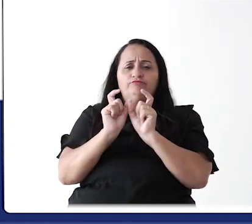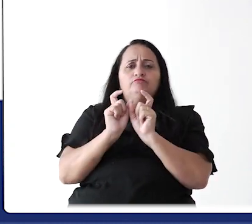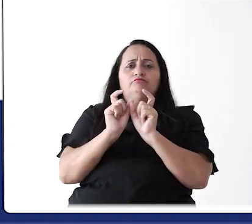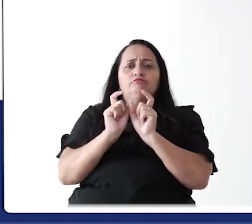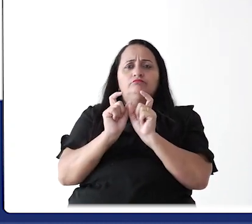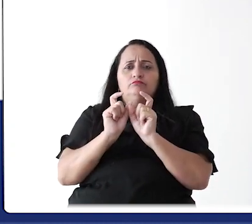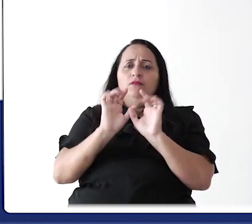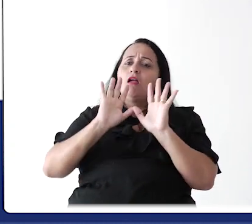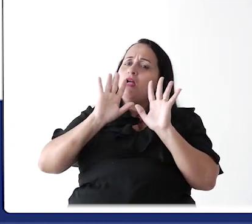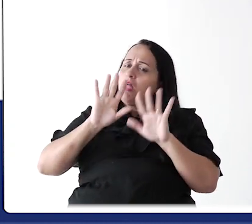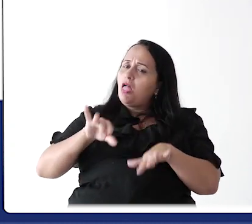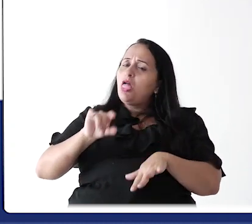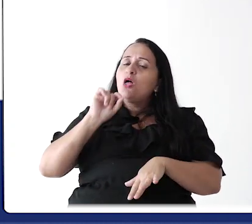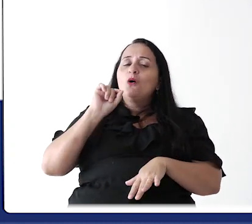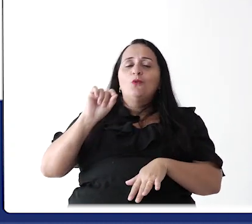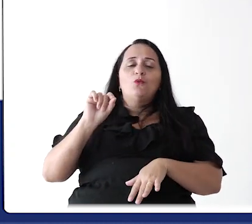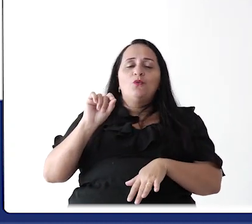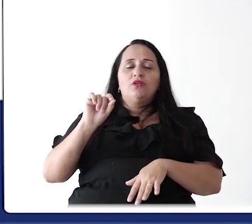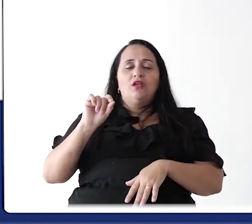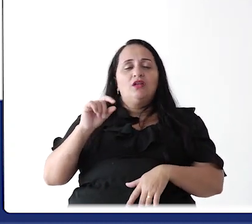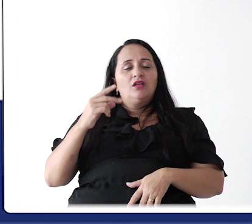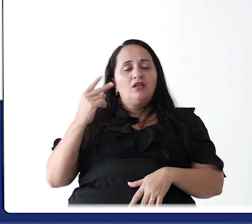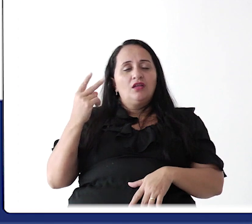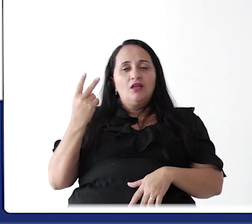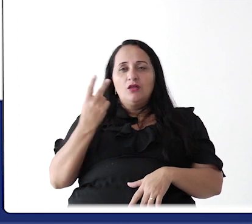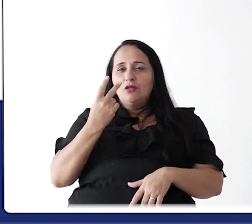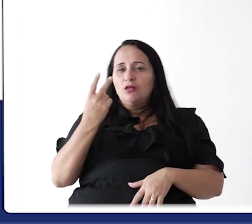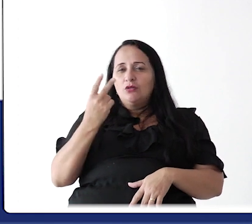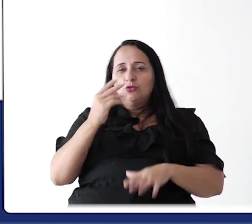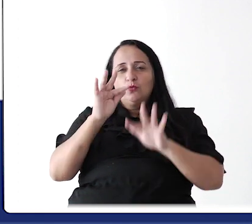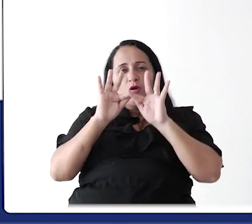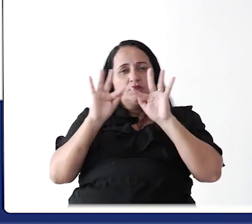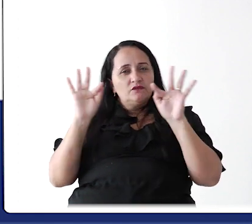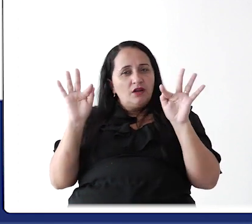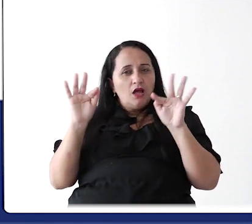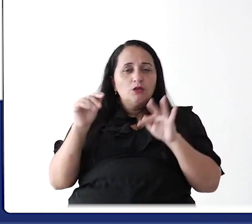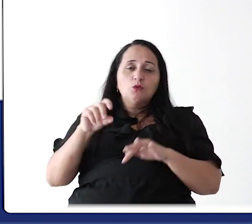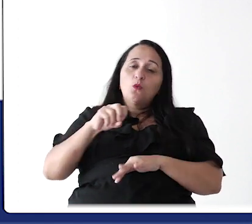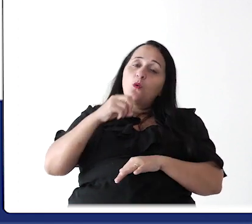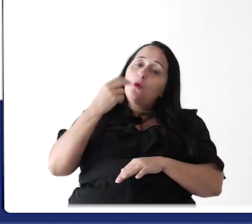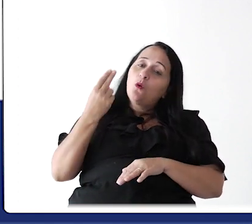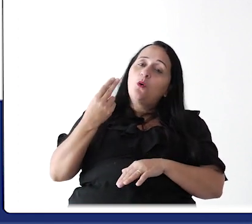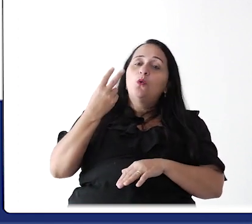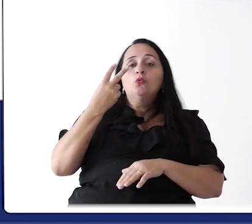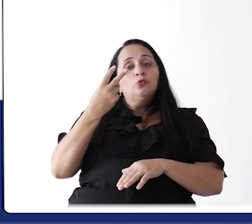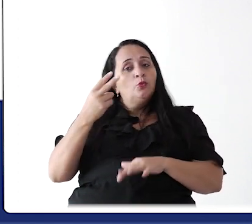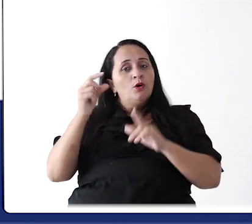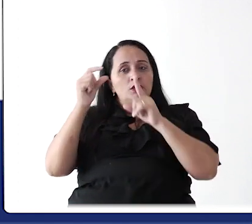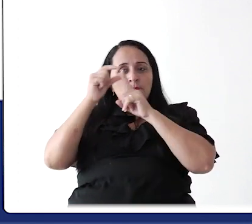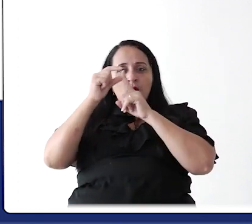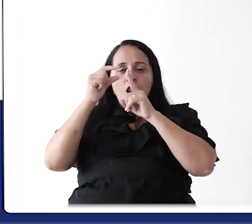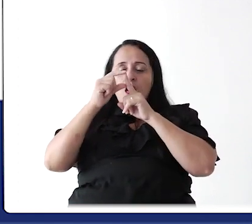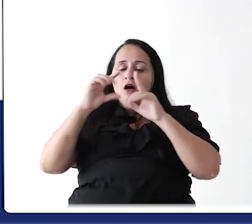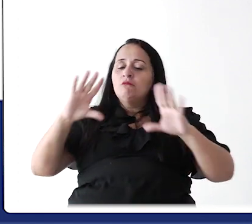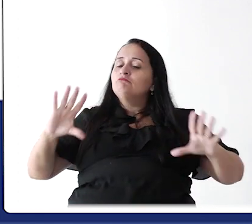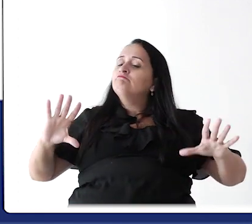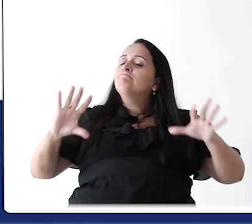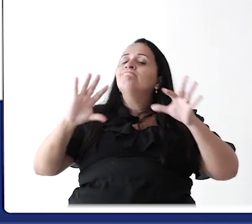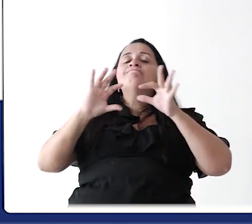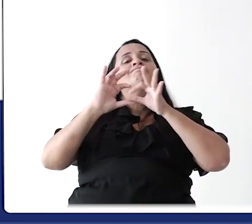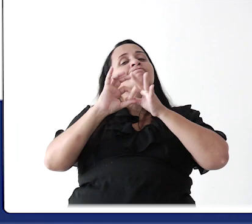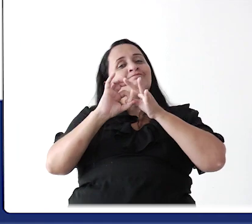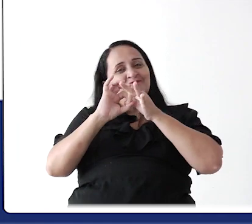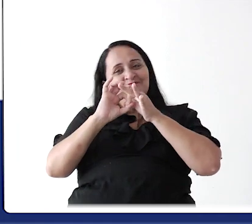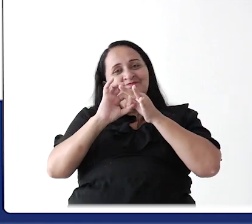de ligação entre duas frases ou duas palavras, estabelecendo uma